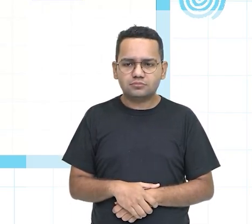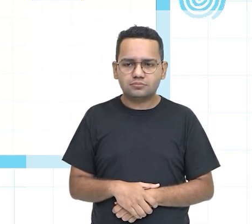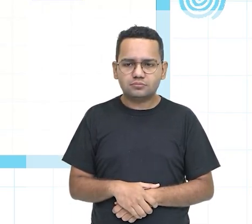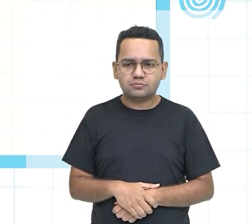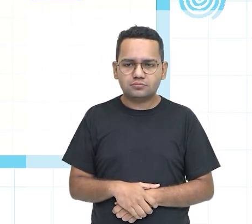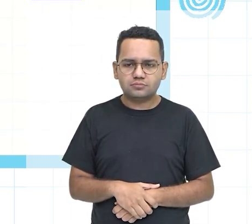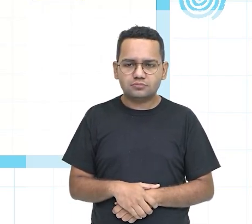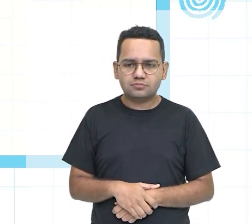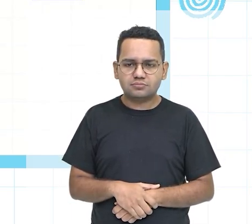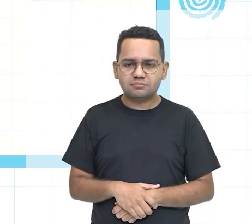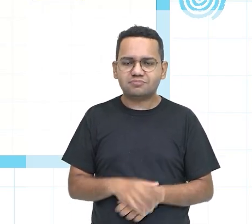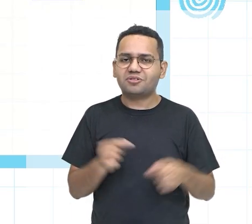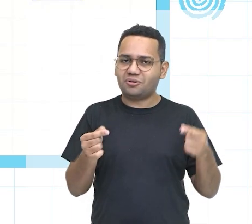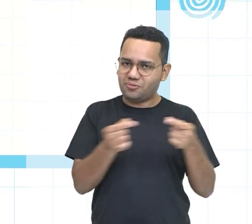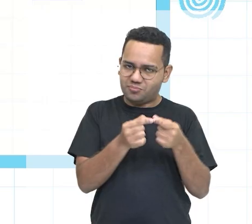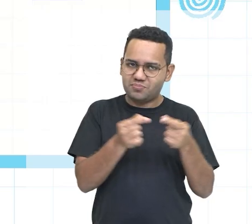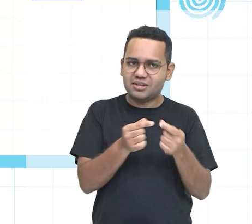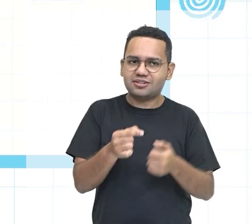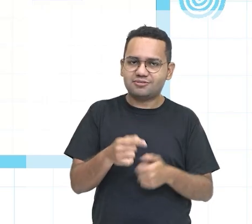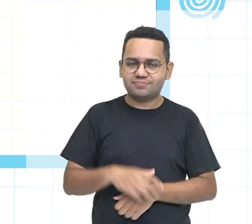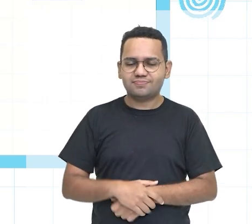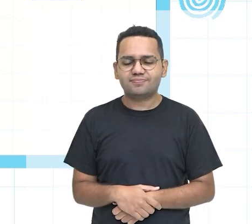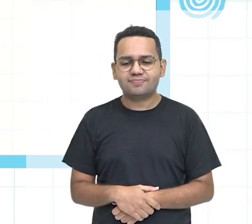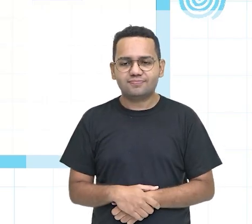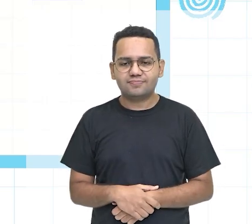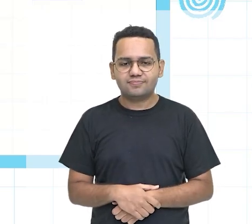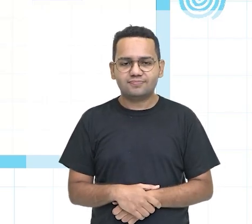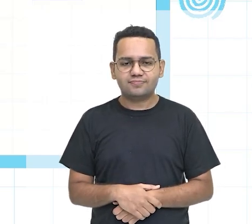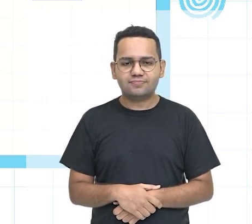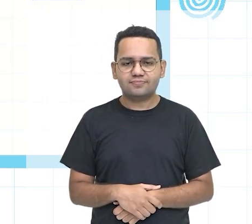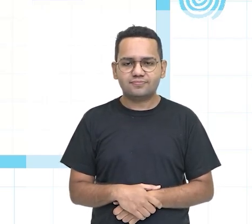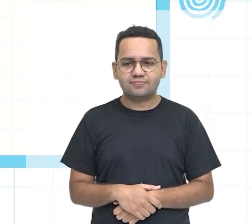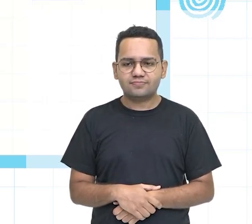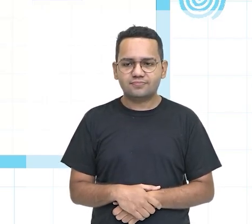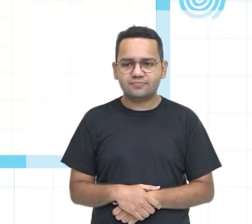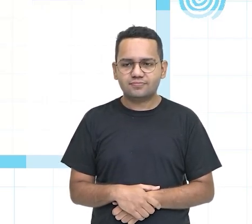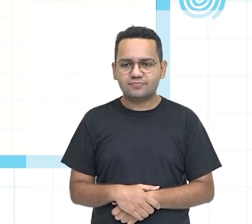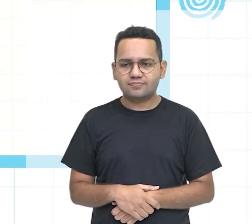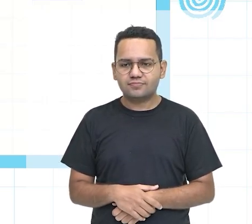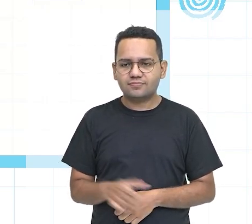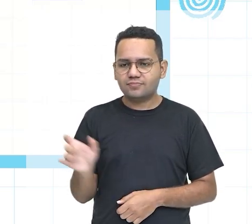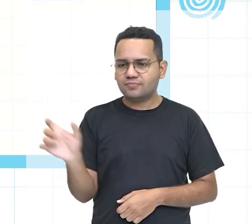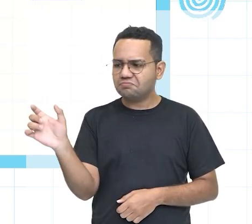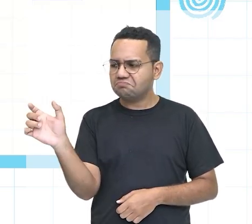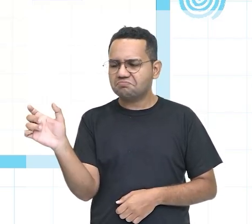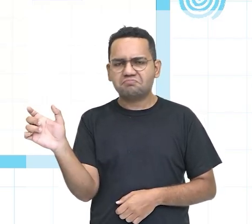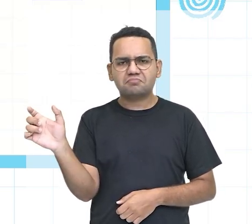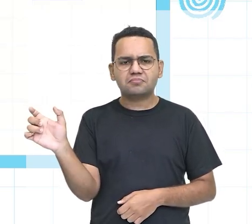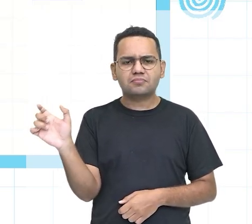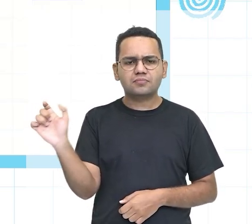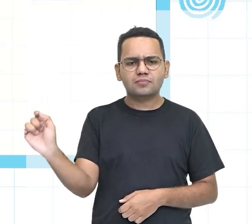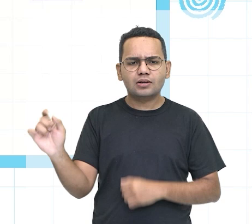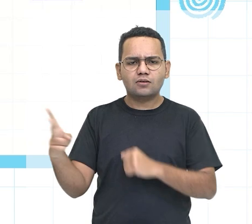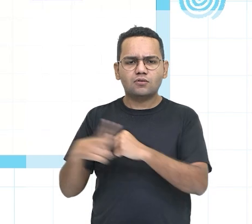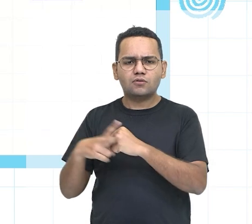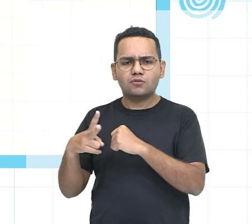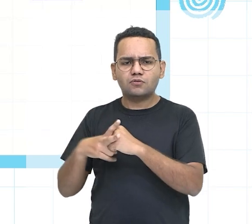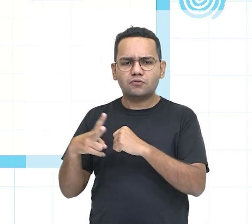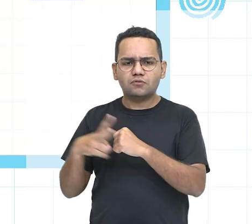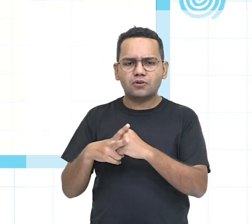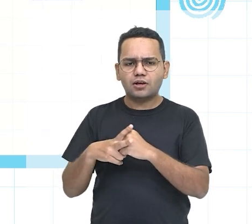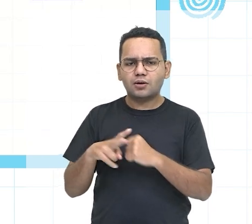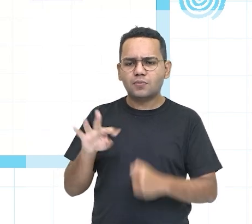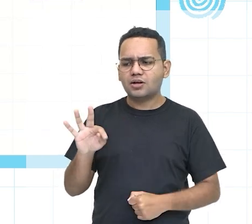lá. Cognate word. E essa daqui, brought? Brought, que é o verbo